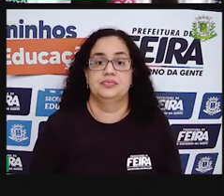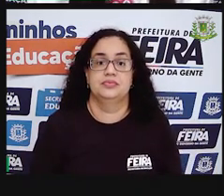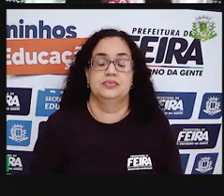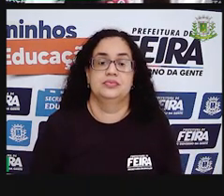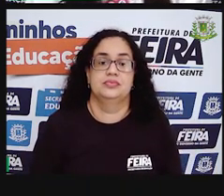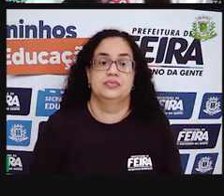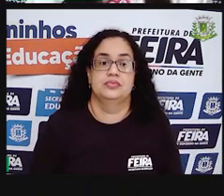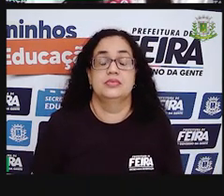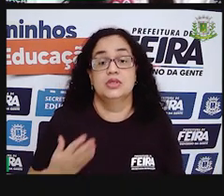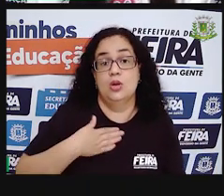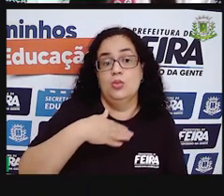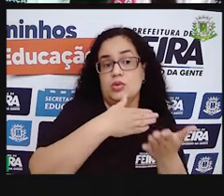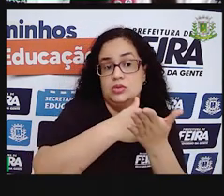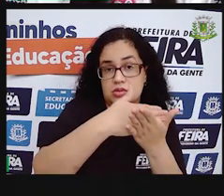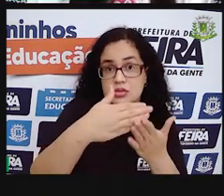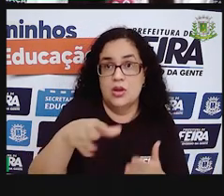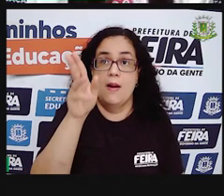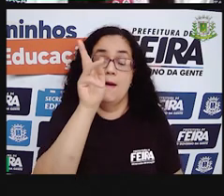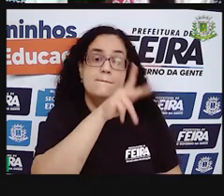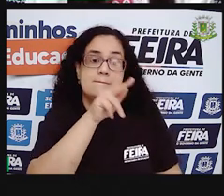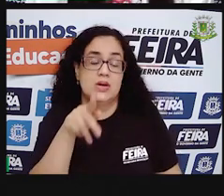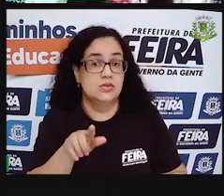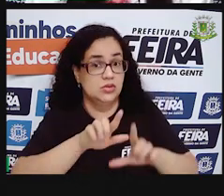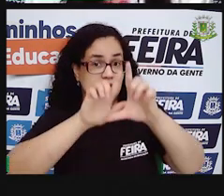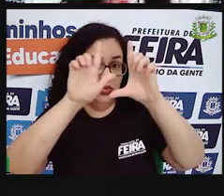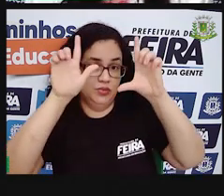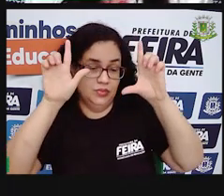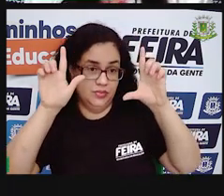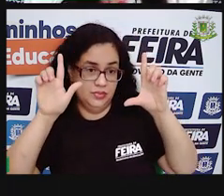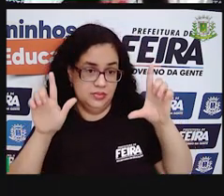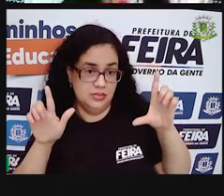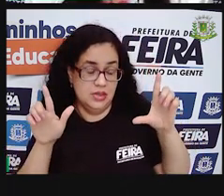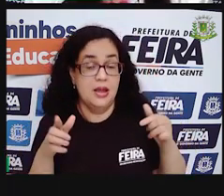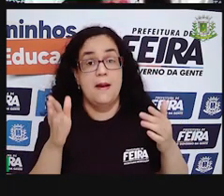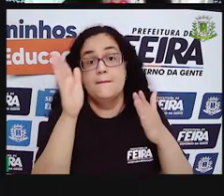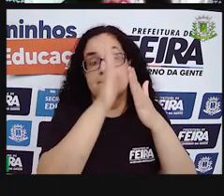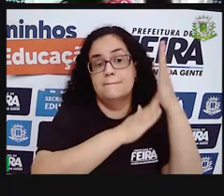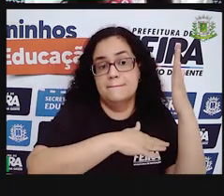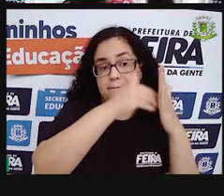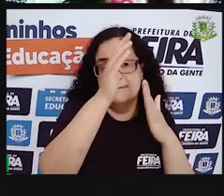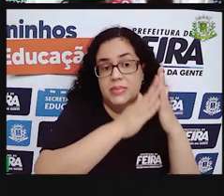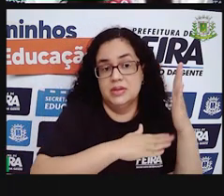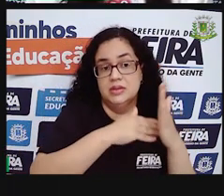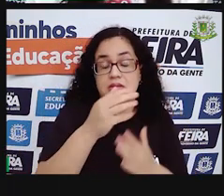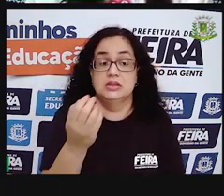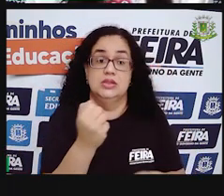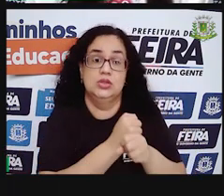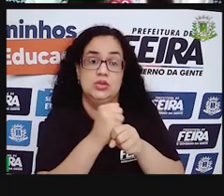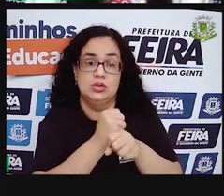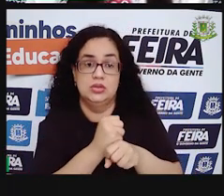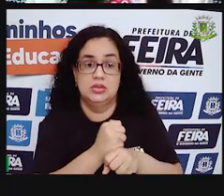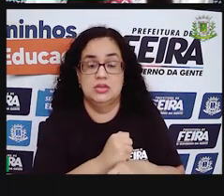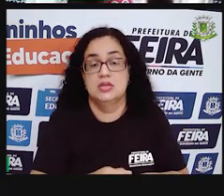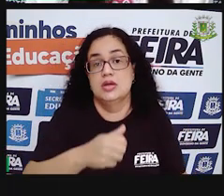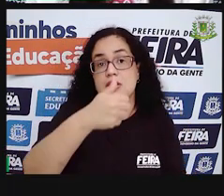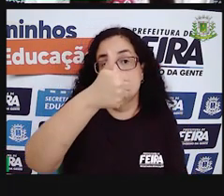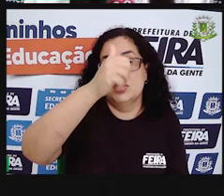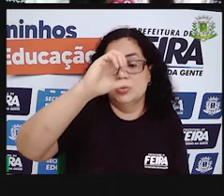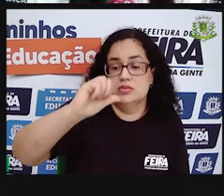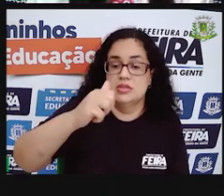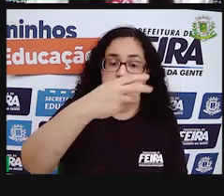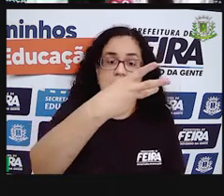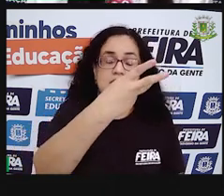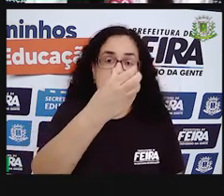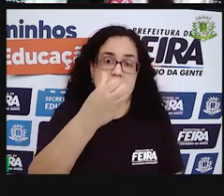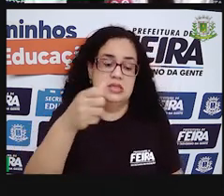Para começar, a Pro colocou essa tela aí, ó, que foi pintada em 1933 por Tarsila